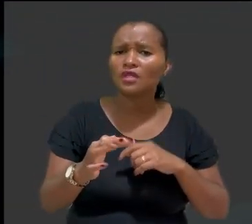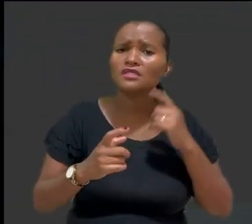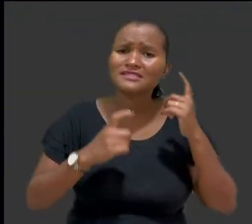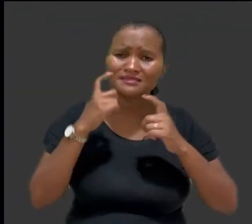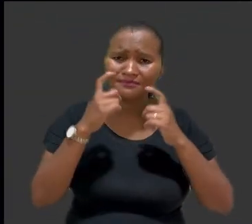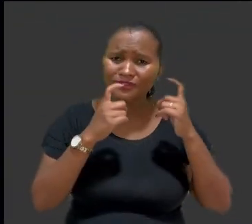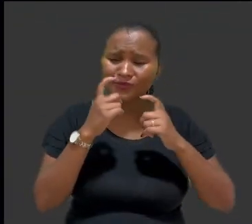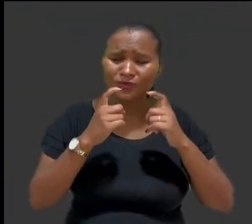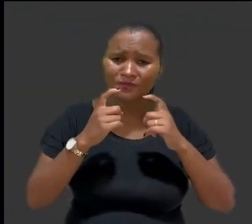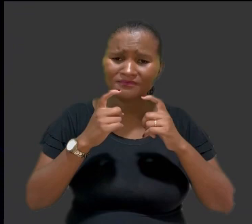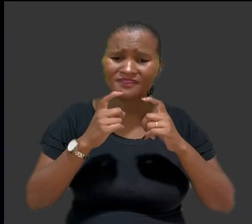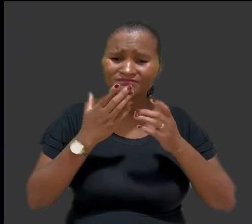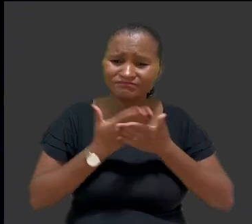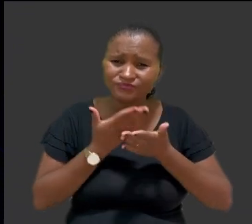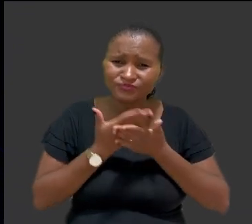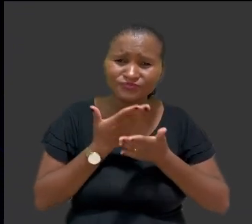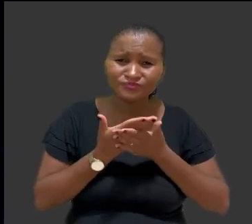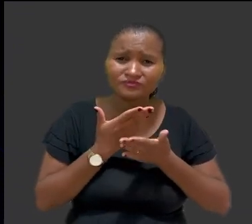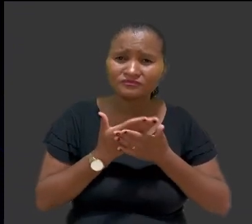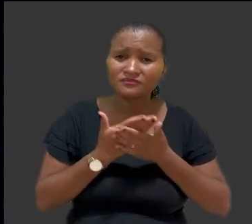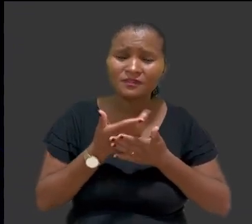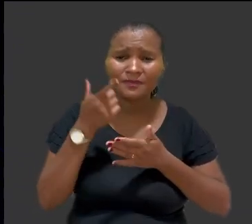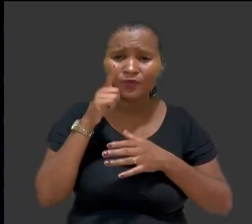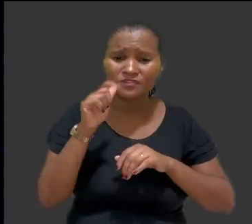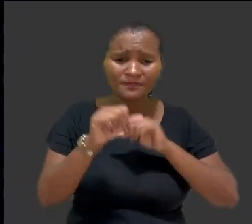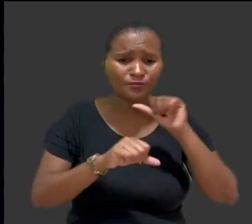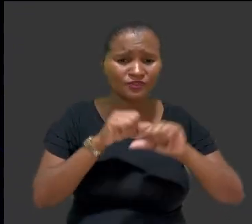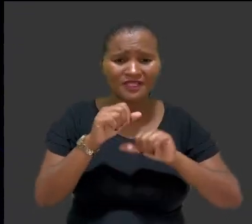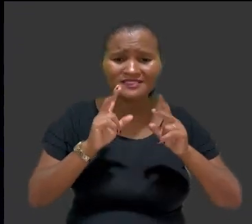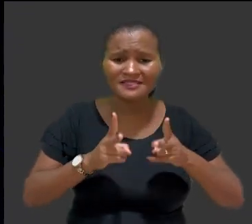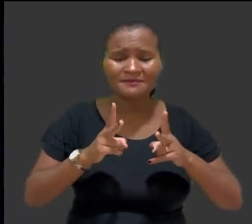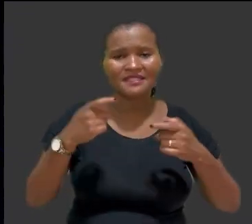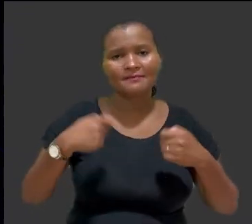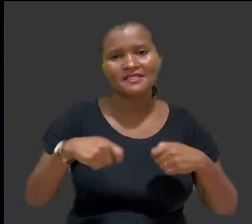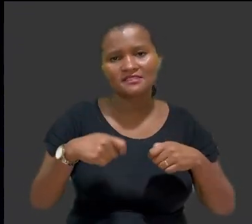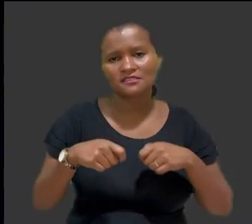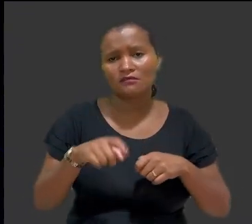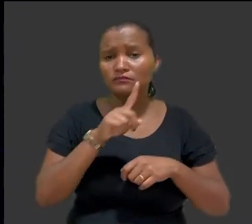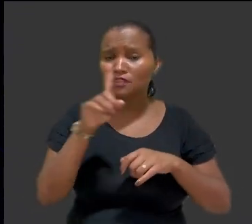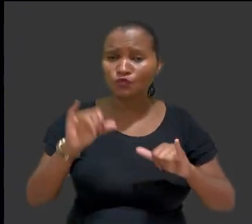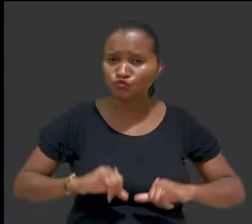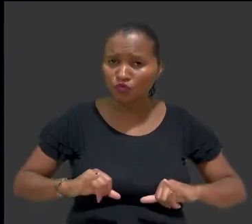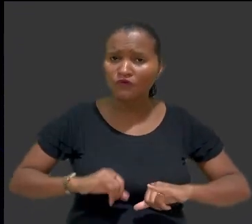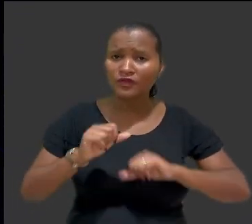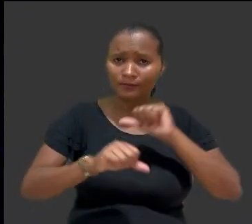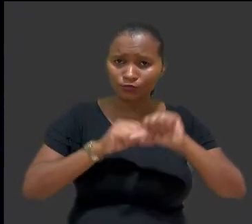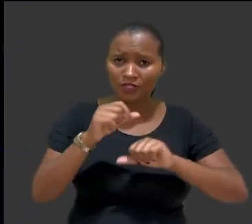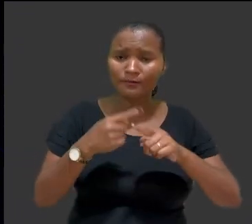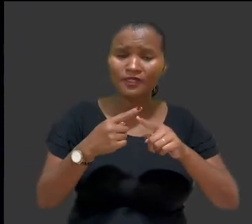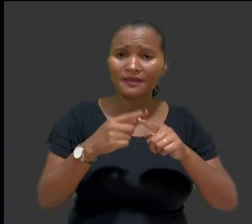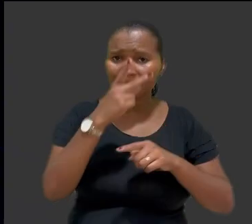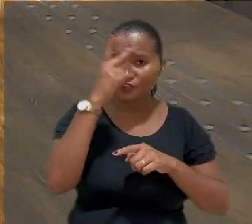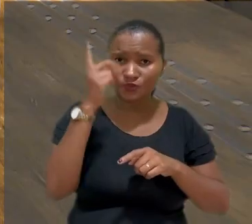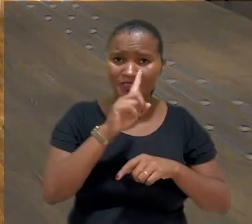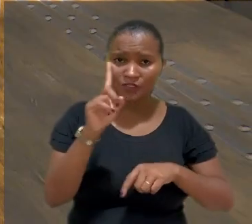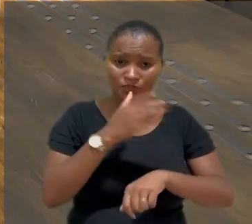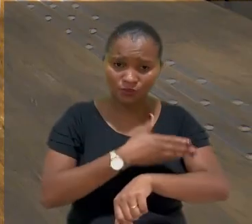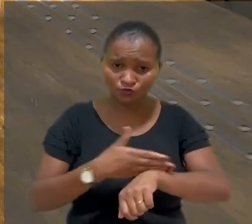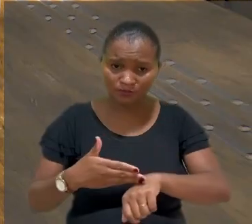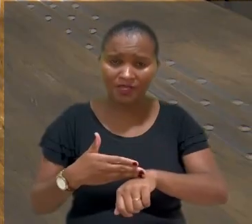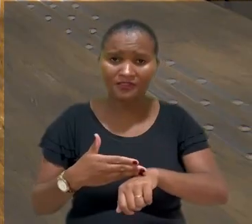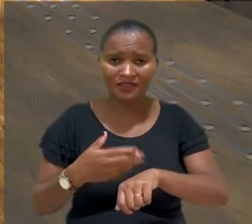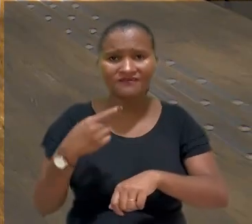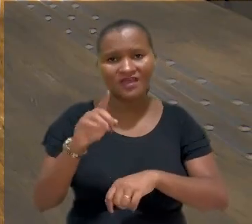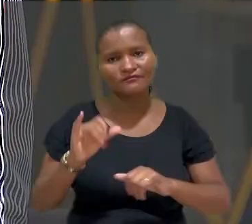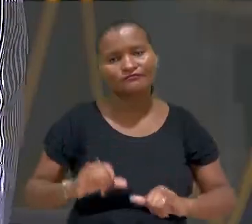o mais preparado para mudar toda vez que precisar mudar. E não sofra em mudar. Porque quem não se acostumar a mudar vai viver em